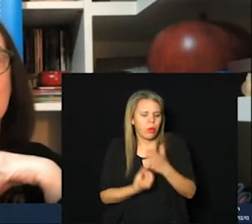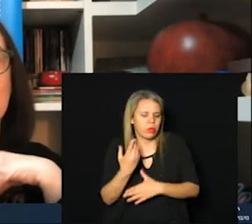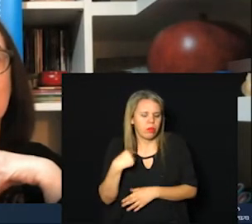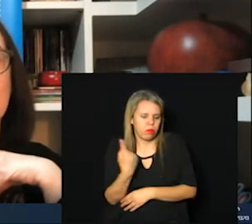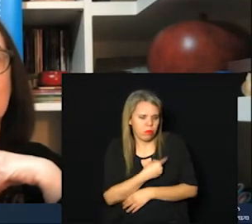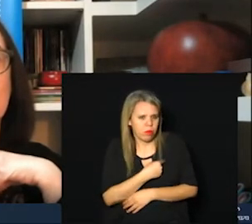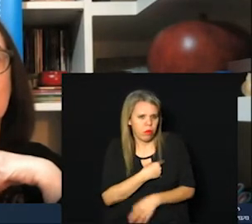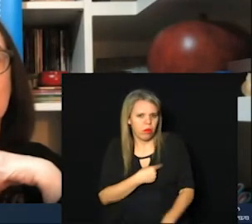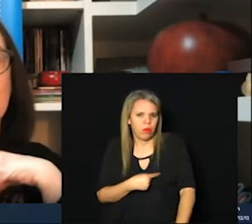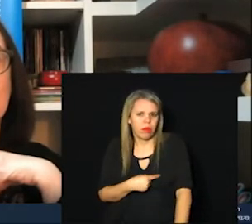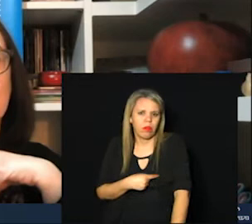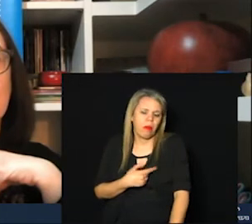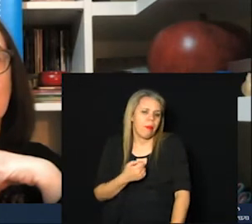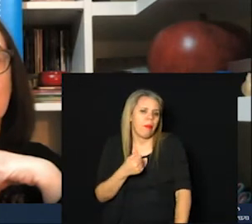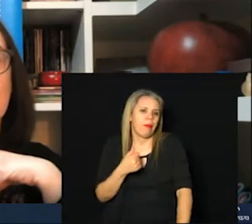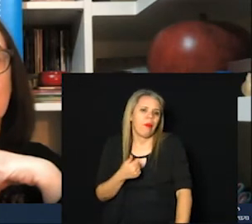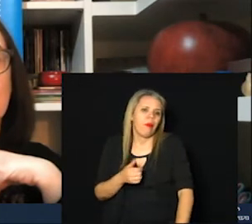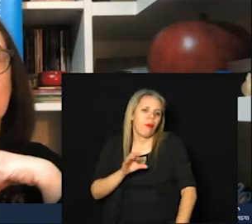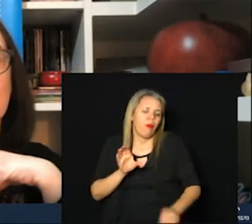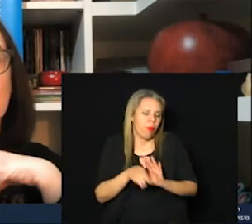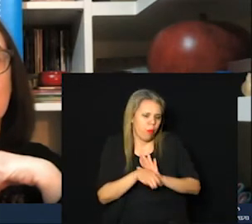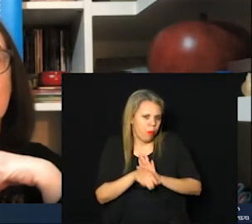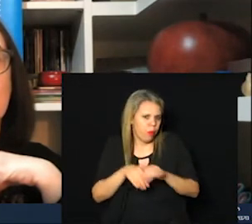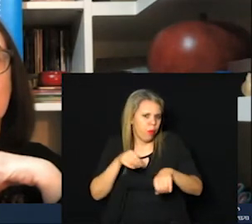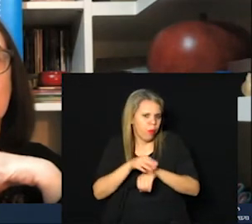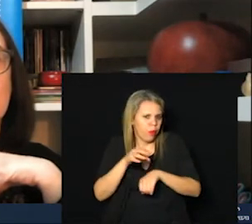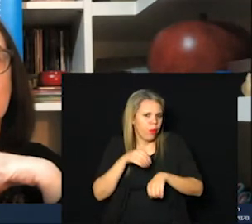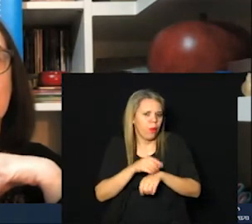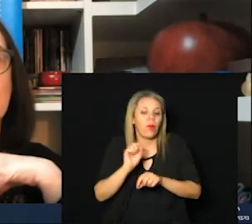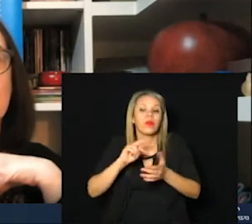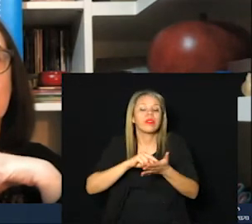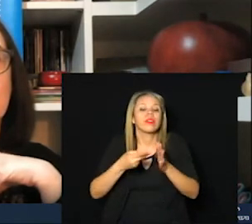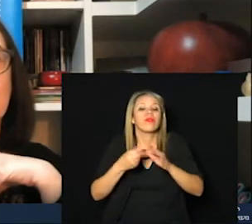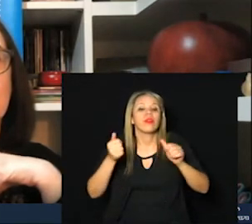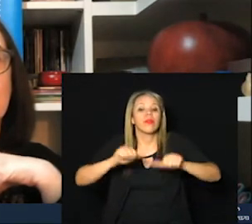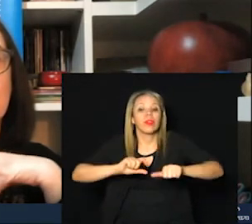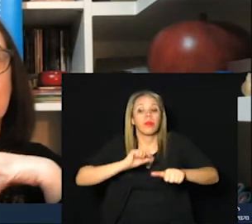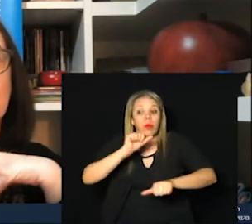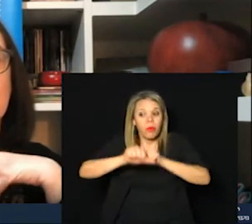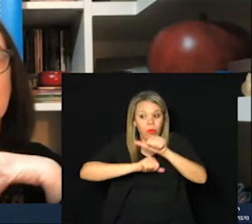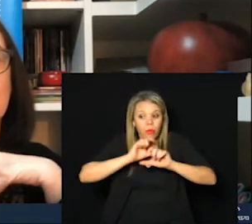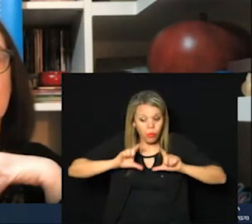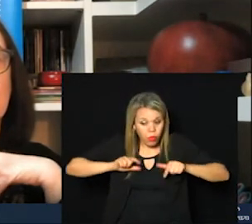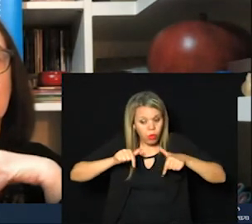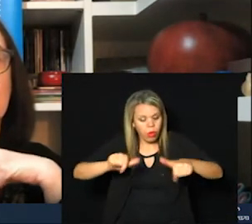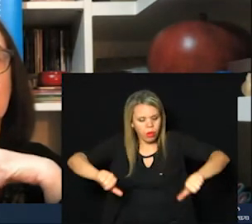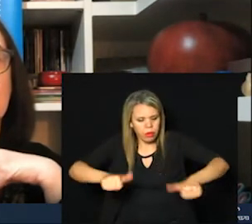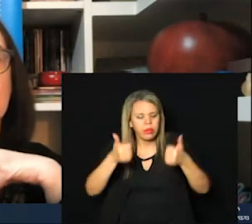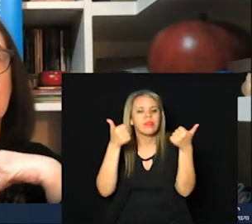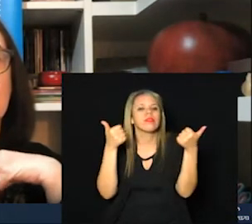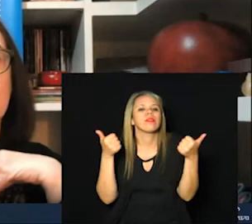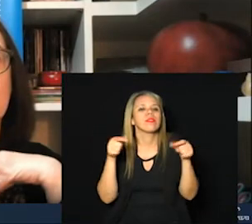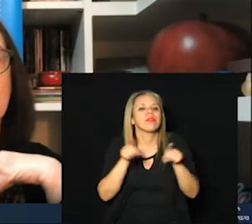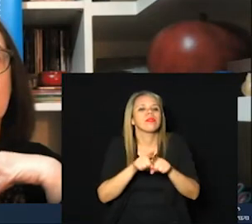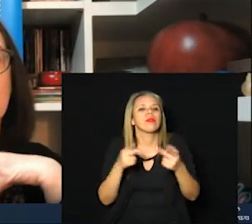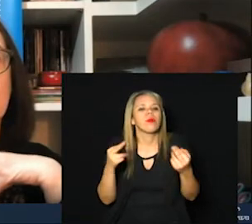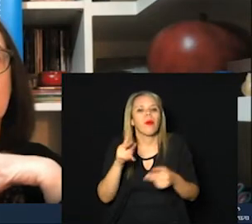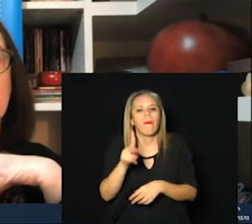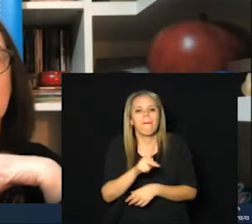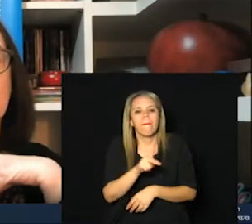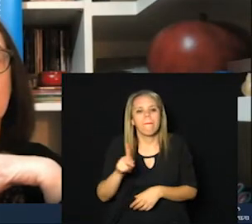Passamos aos poucos de um conceito de paz que a gente chama de negativa a uma virtude ativa, como define também Papa Francisco, ou